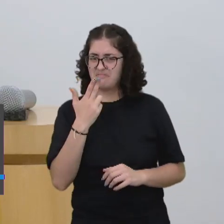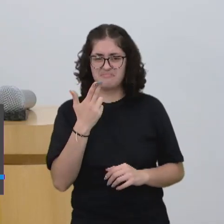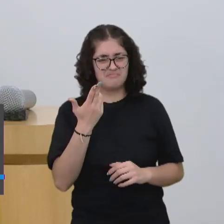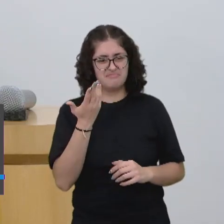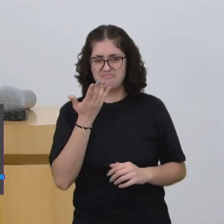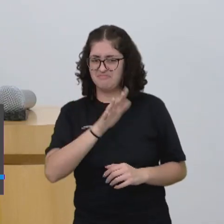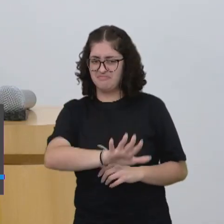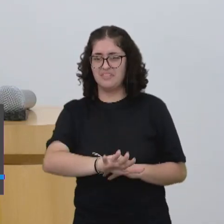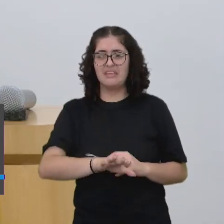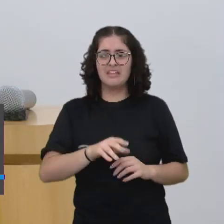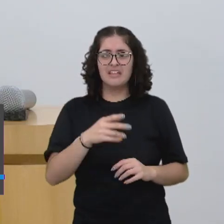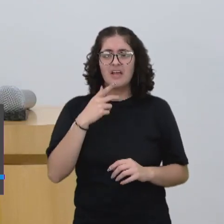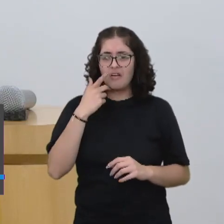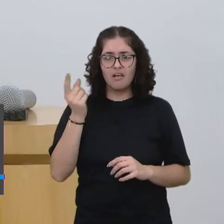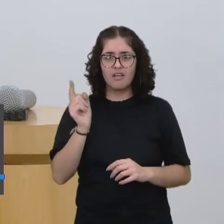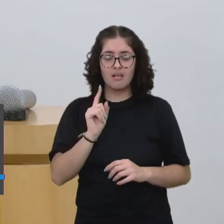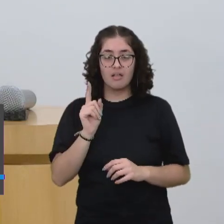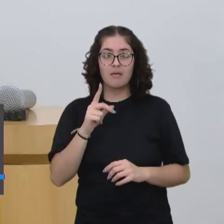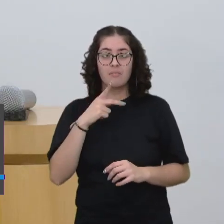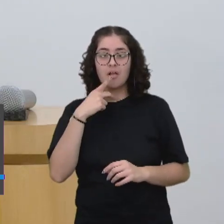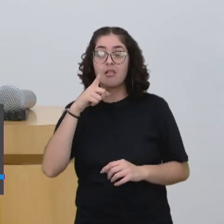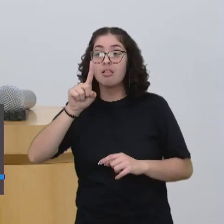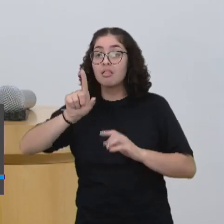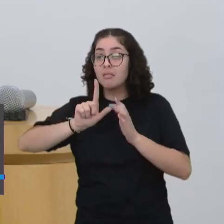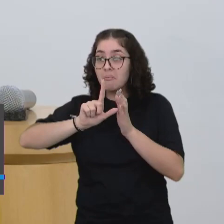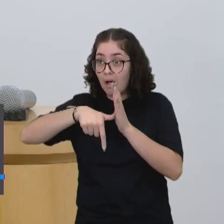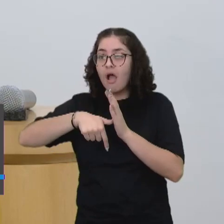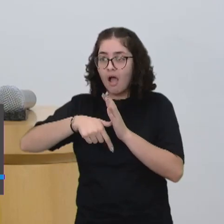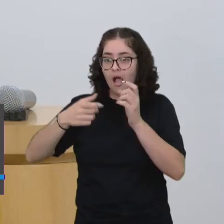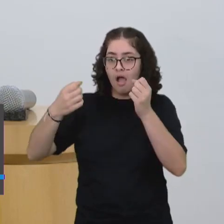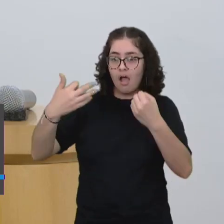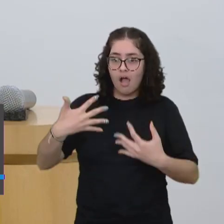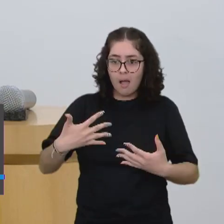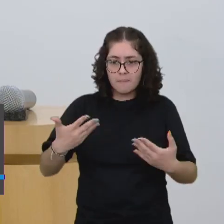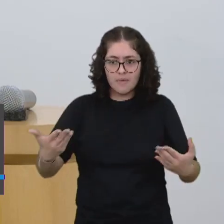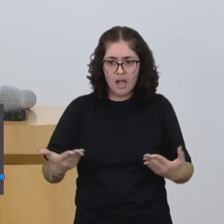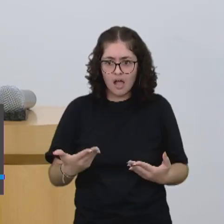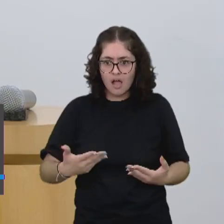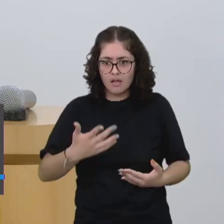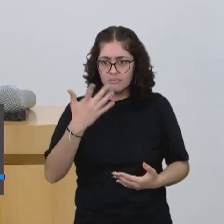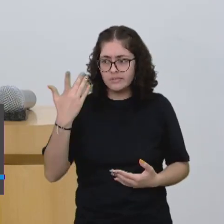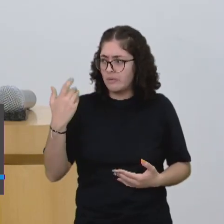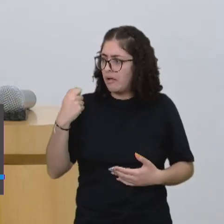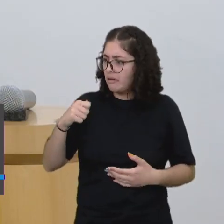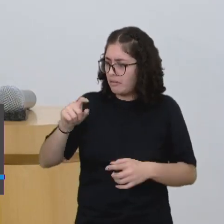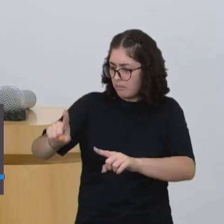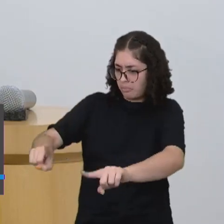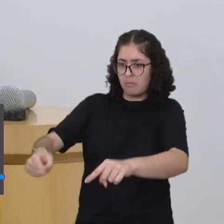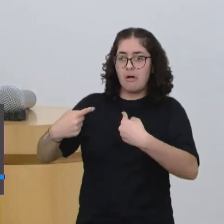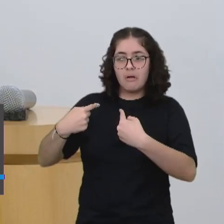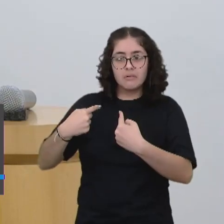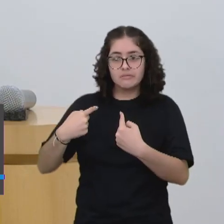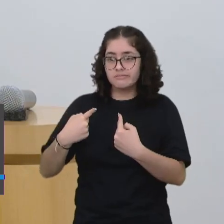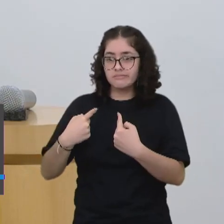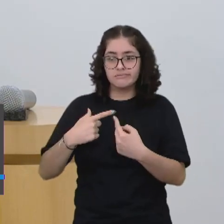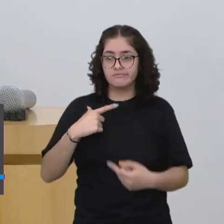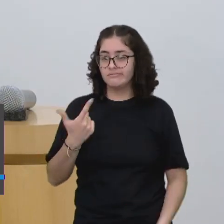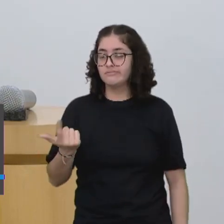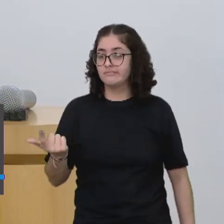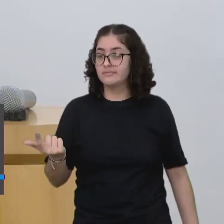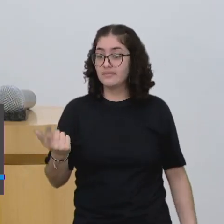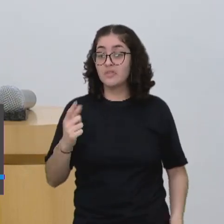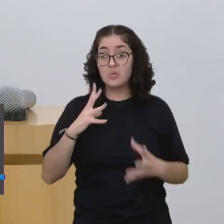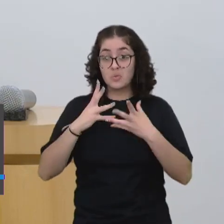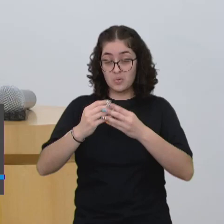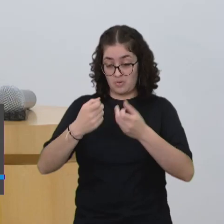ruim. Ninguém vai fazer isso. Eles podem me falar depois. Mas aqui não existe ninguém para dizer ou discutir com o que eu tô falando. Tudo